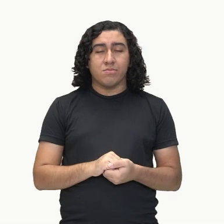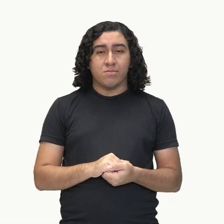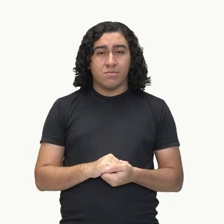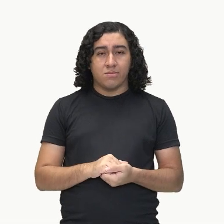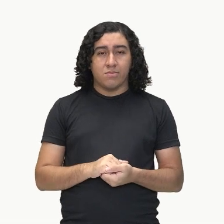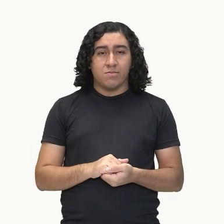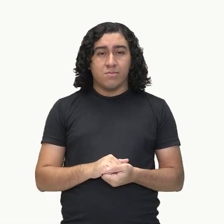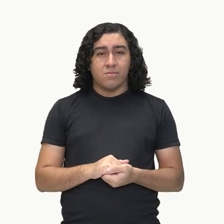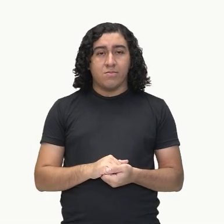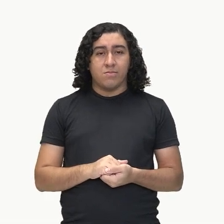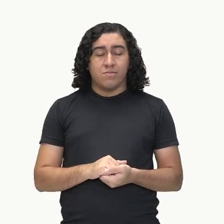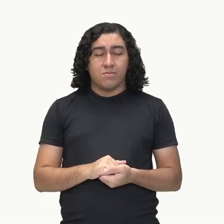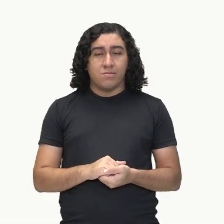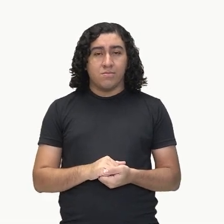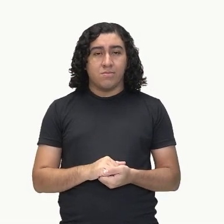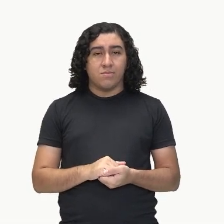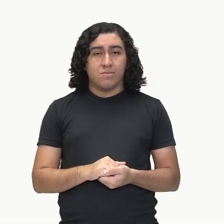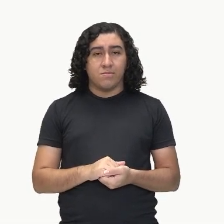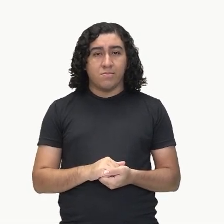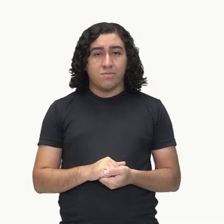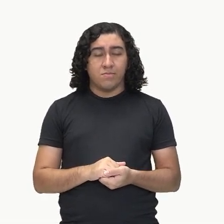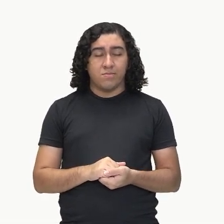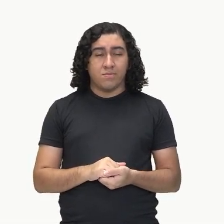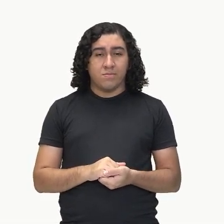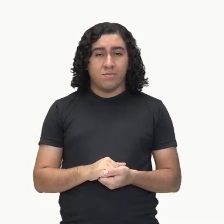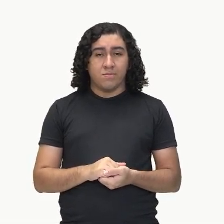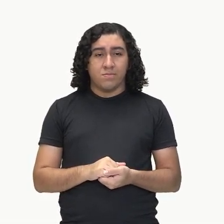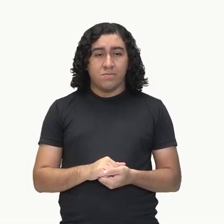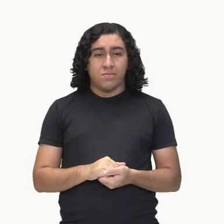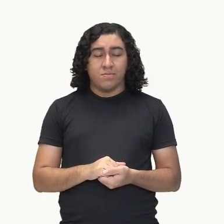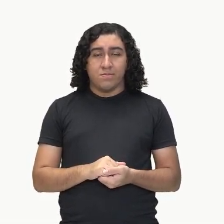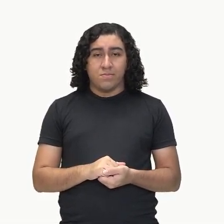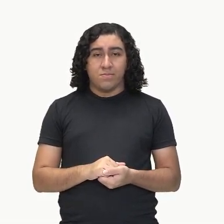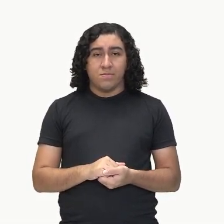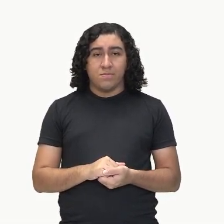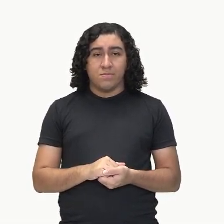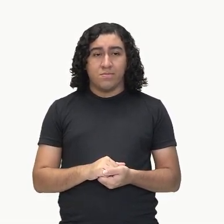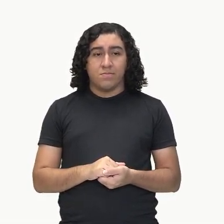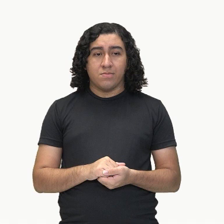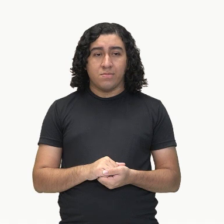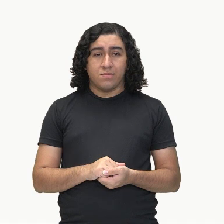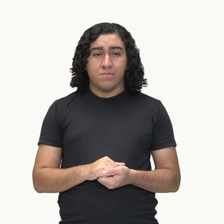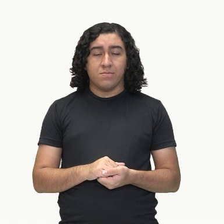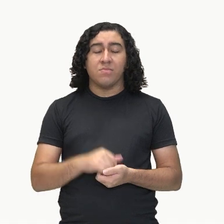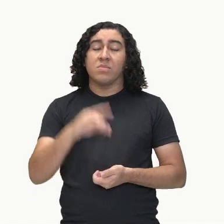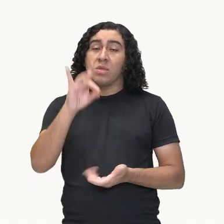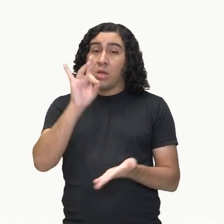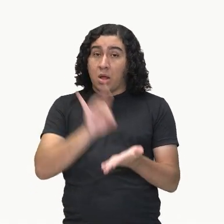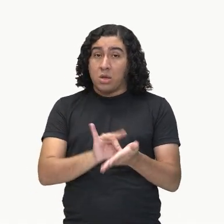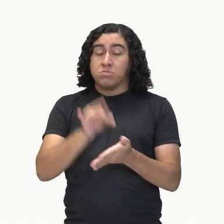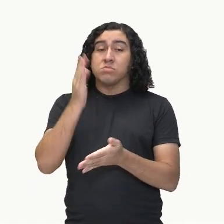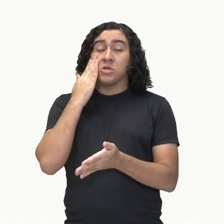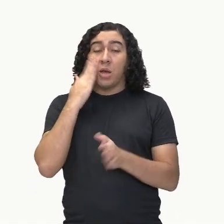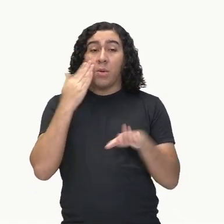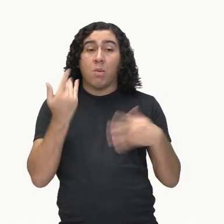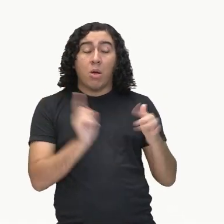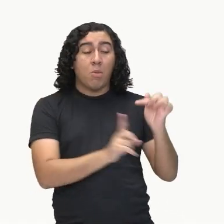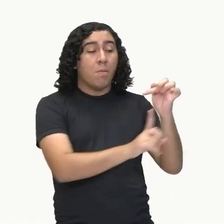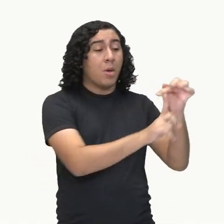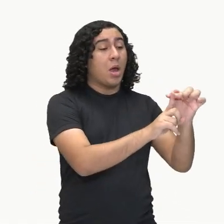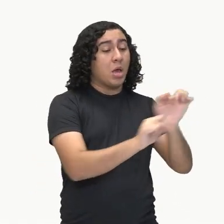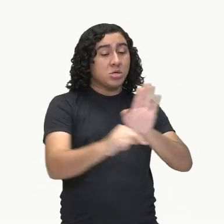ponto? Exatamente isso que você falou. É observar o sinal que vem à frente